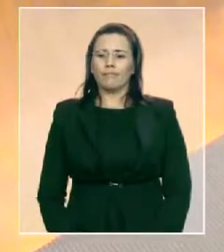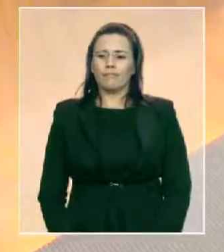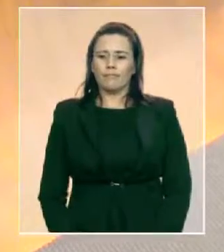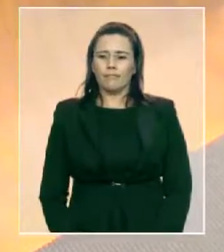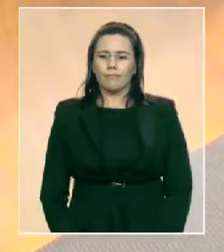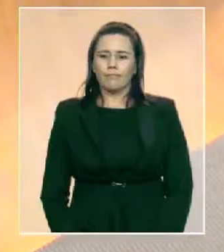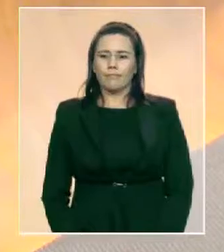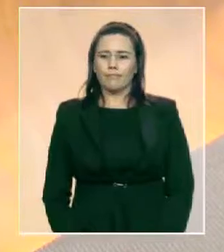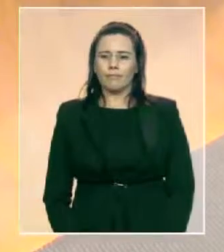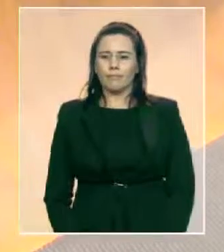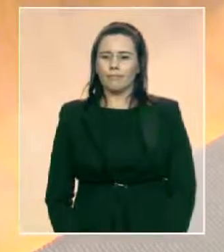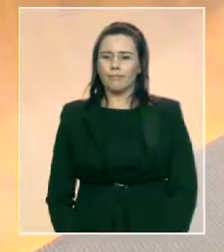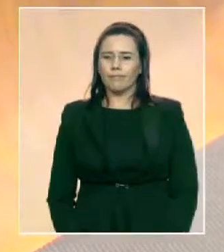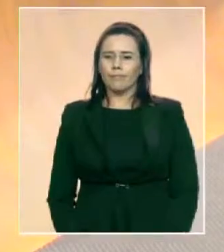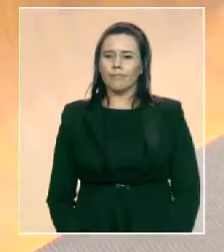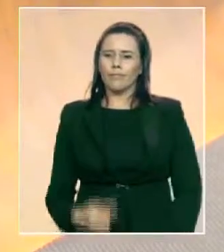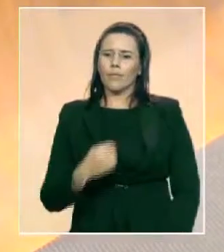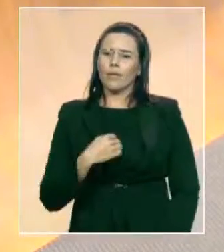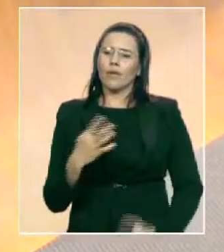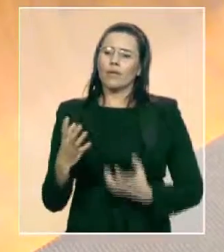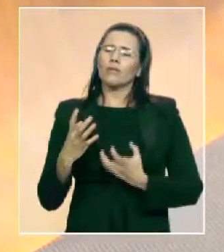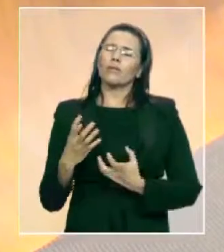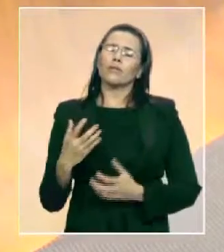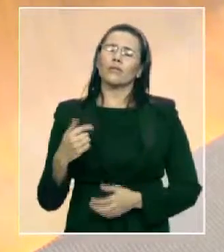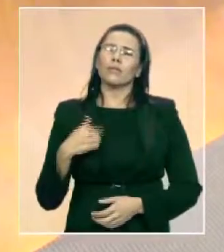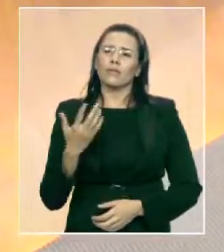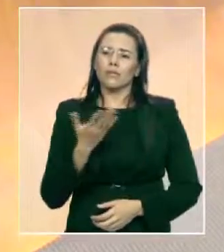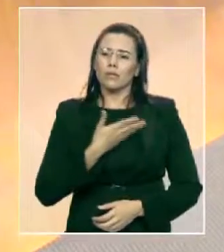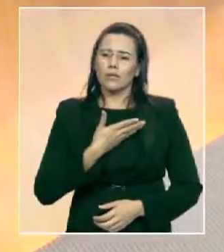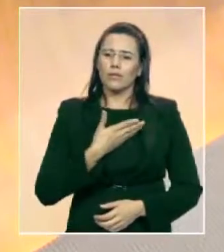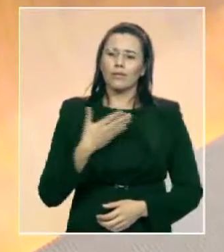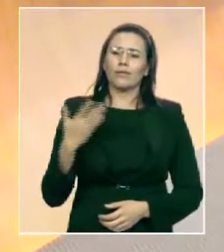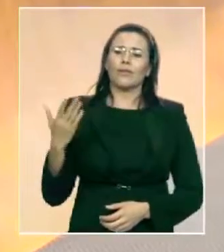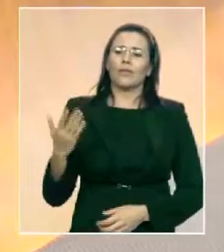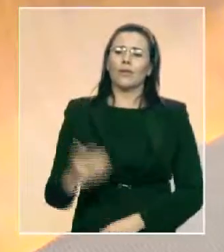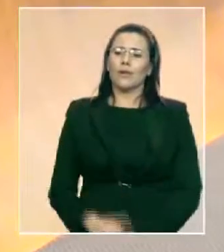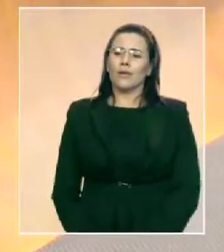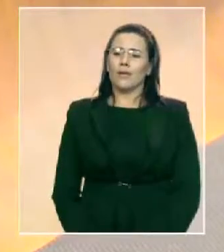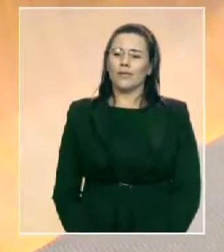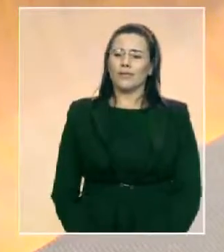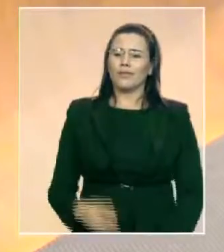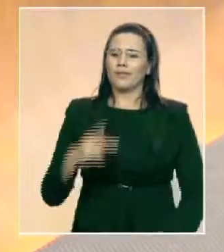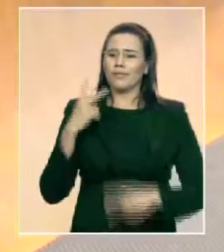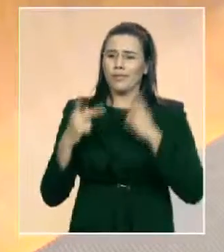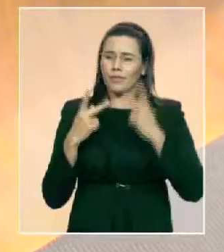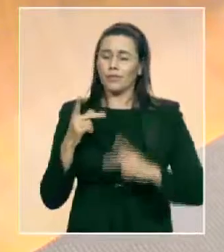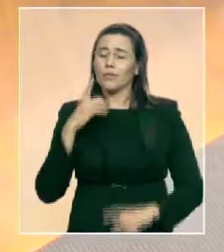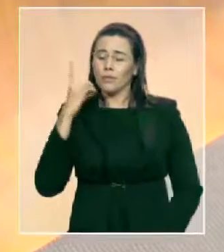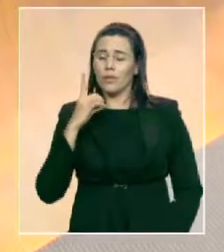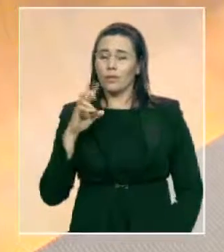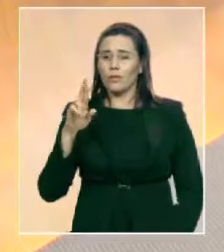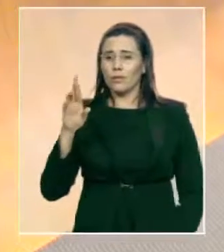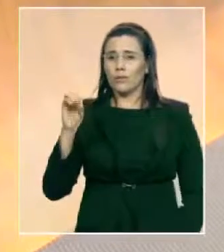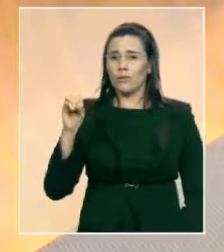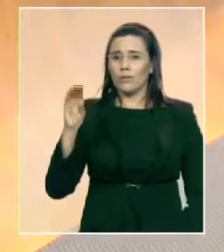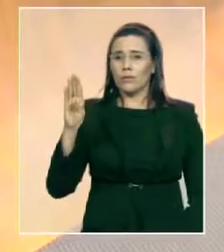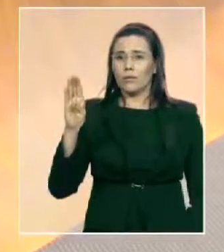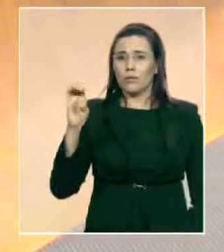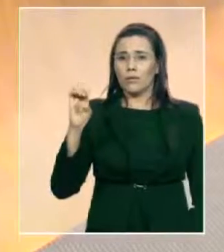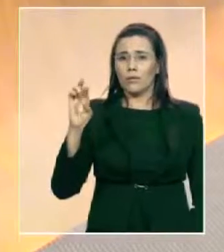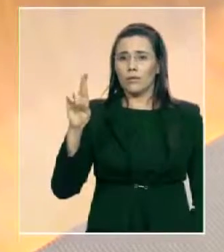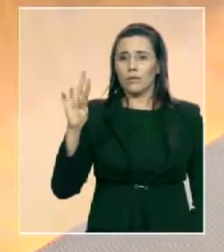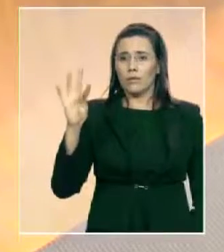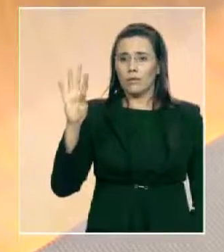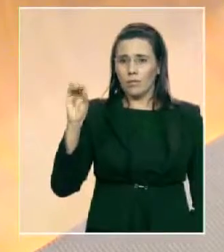Eu gostaria só que o colega, a gente falando, e termina, o deputado Roberto Costa. Bom